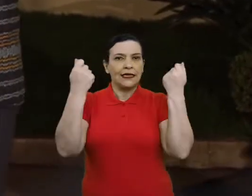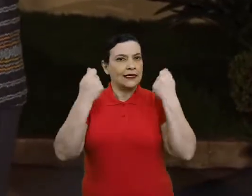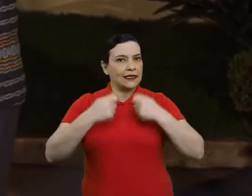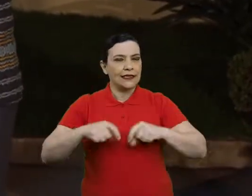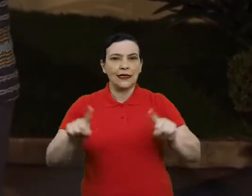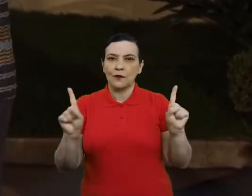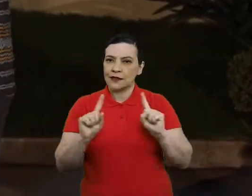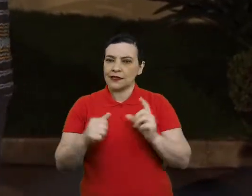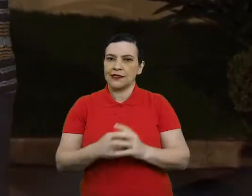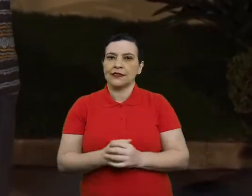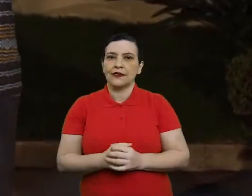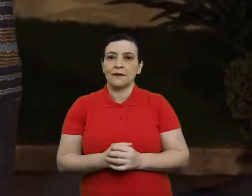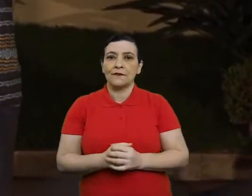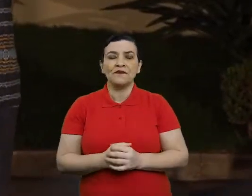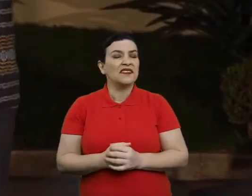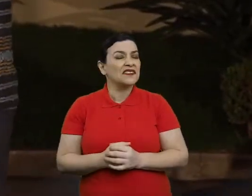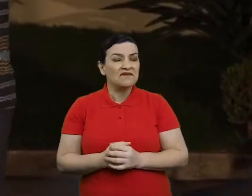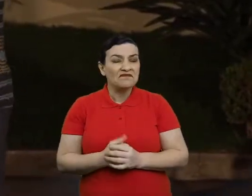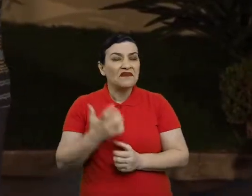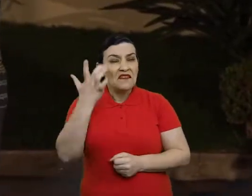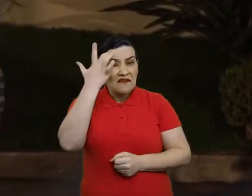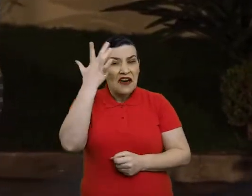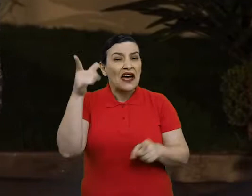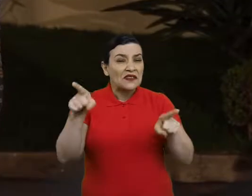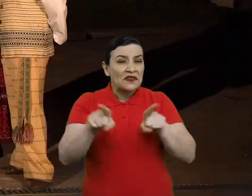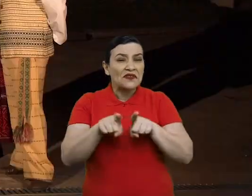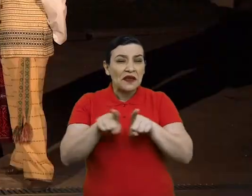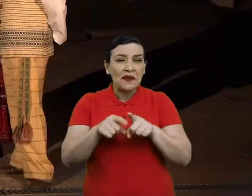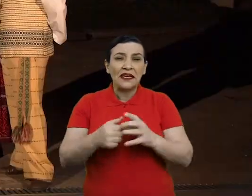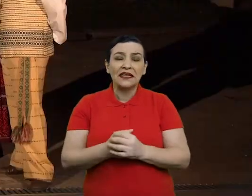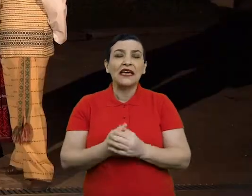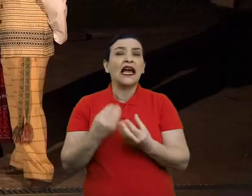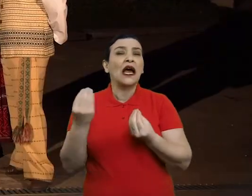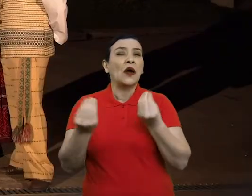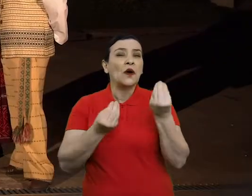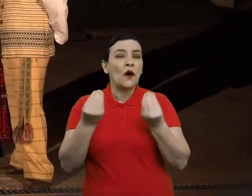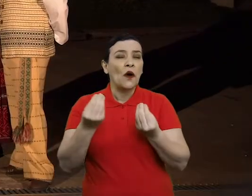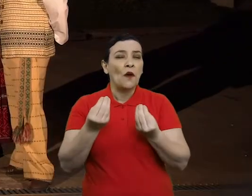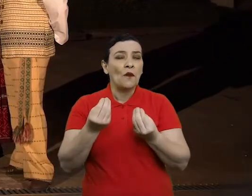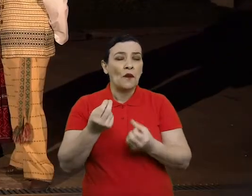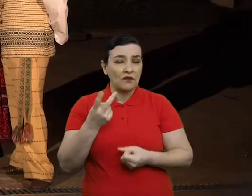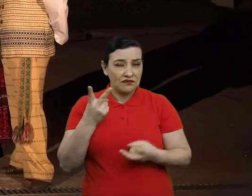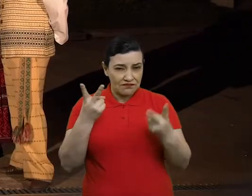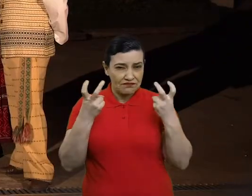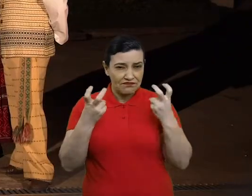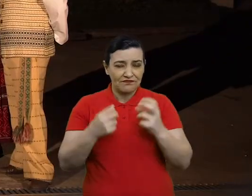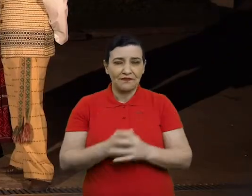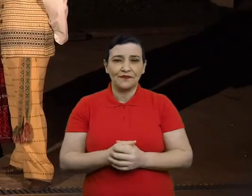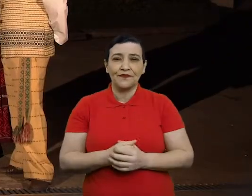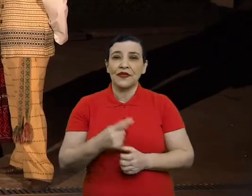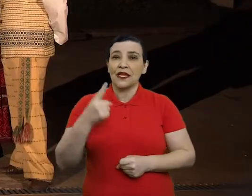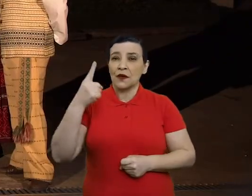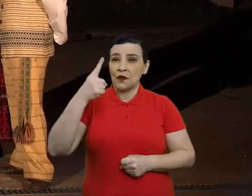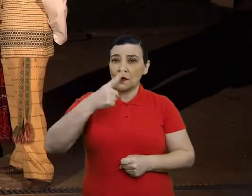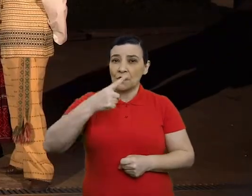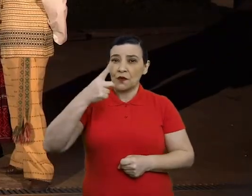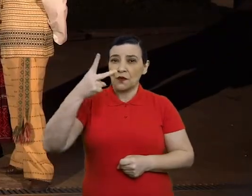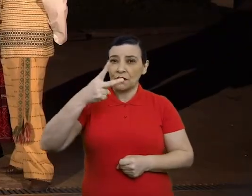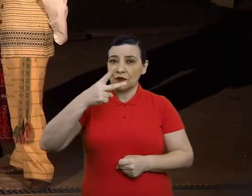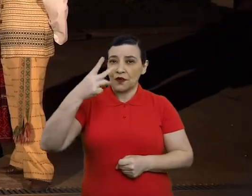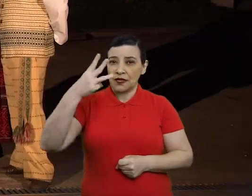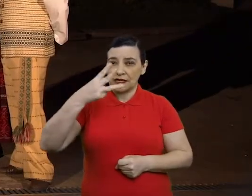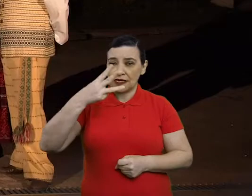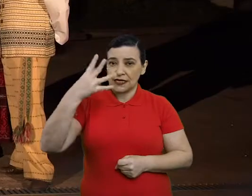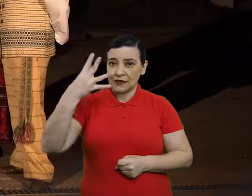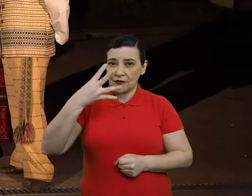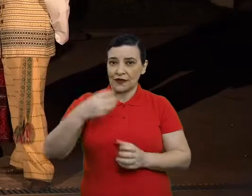ele. E ele é bem simples também. Fica desse jeitinho aqui assim, ó. Posição de polca, passo dois, largo e um